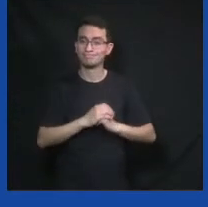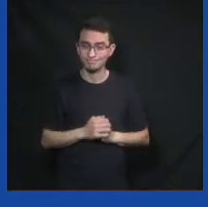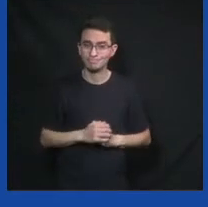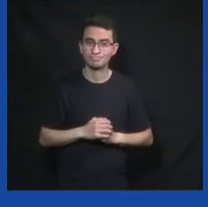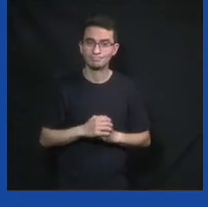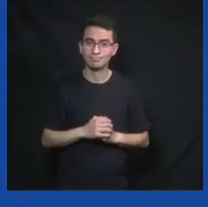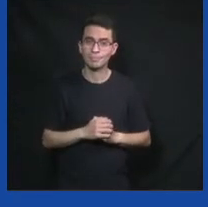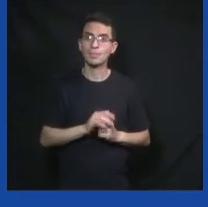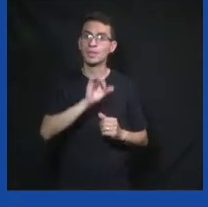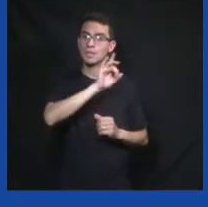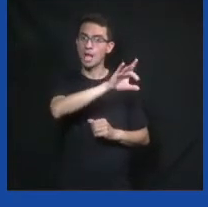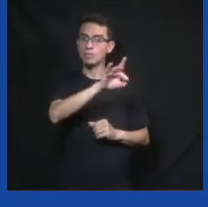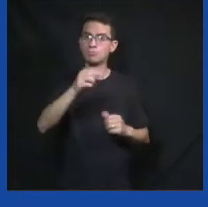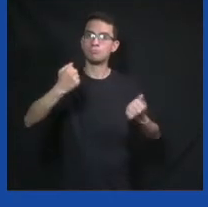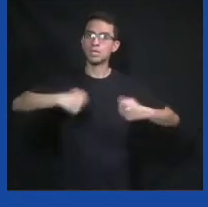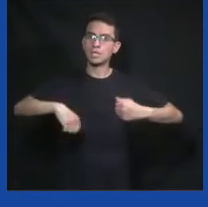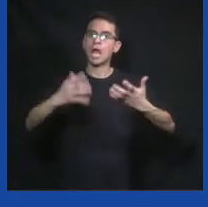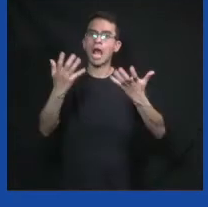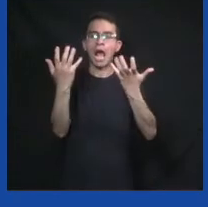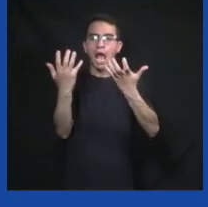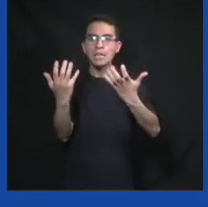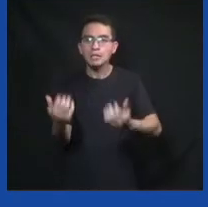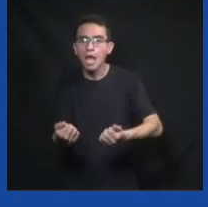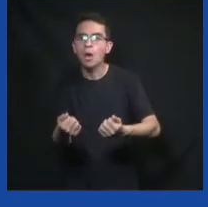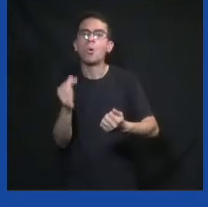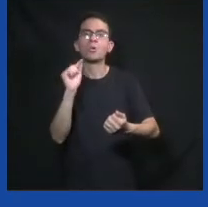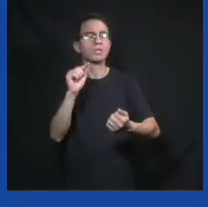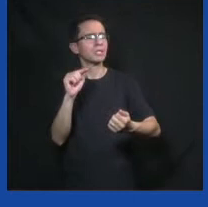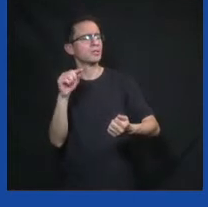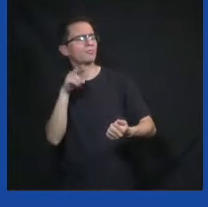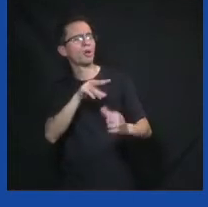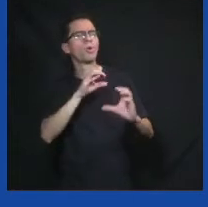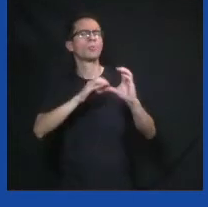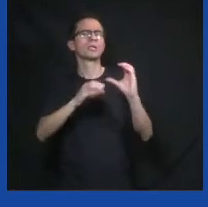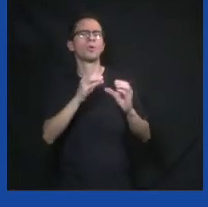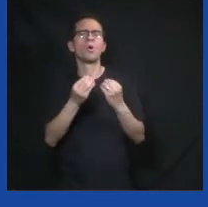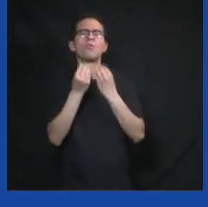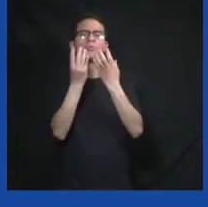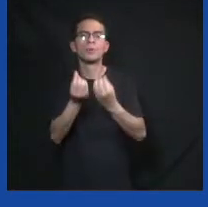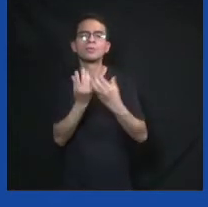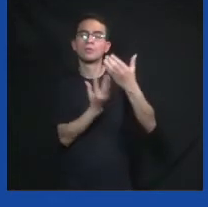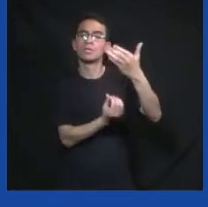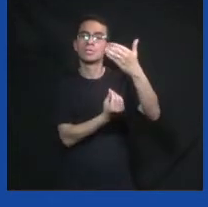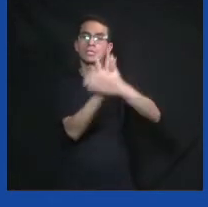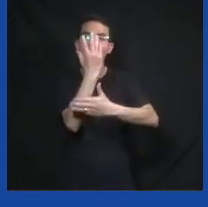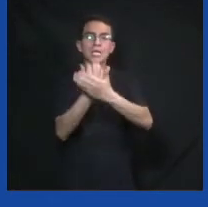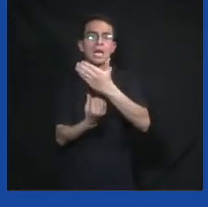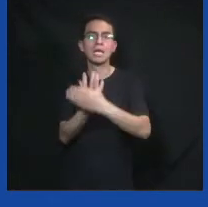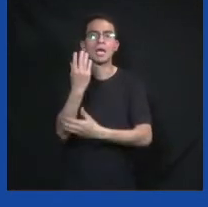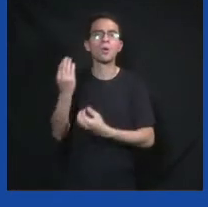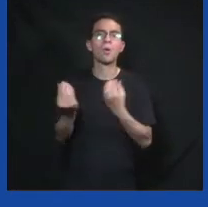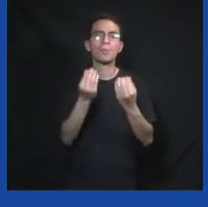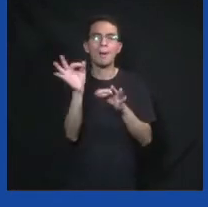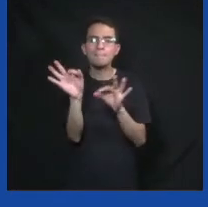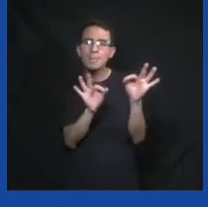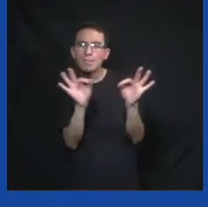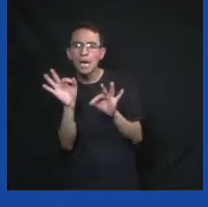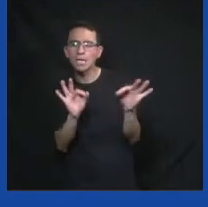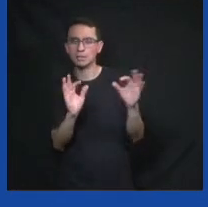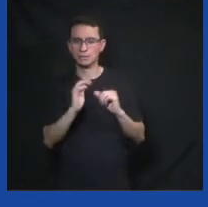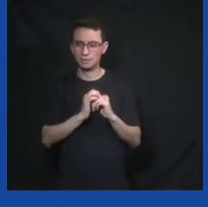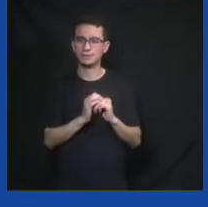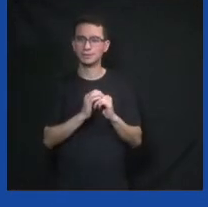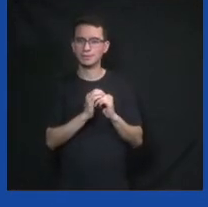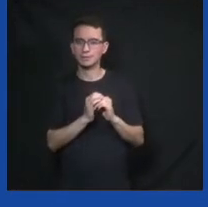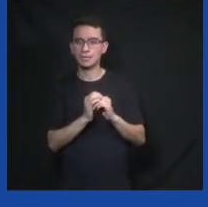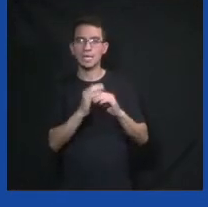estrutura de comunicação até para que eles possam compreender como a informação é produzida, como ela é embalada, como ela chega a